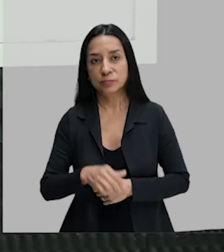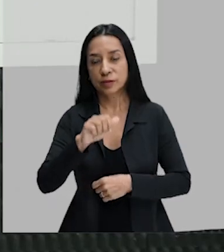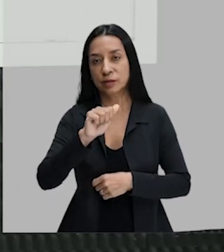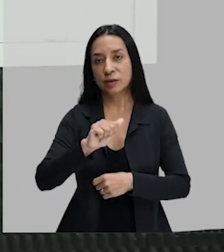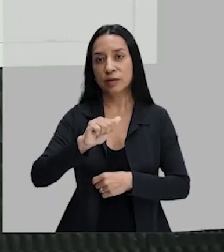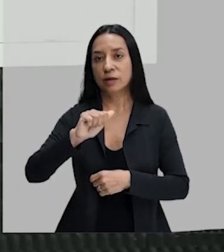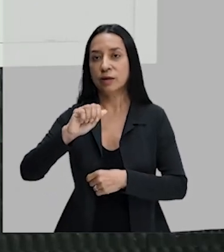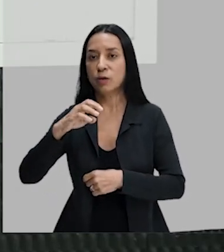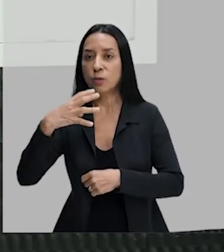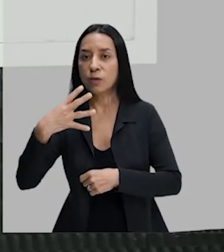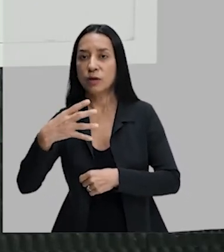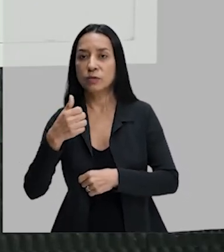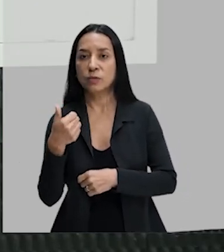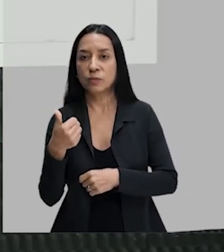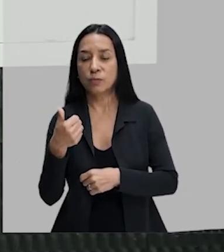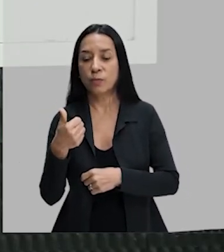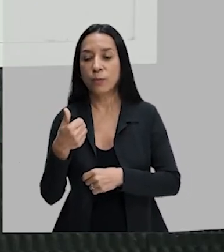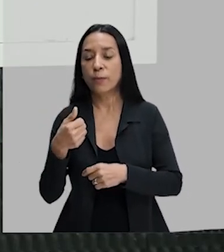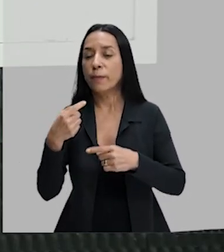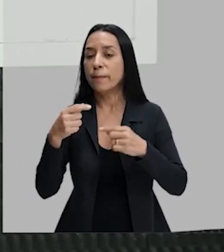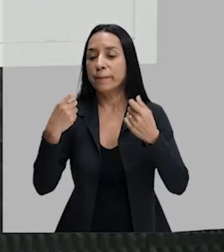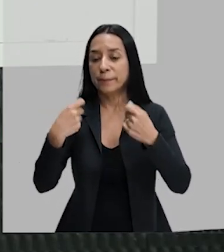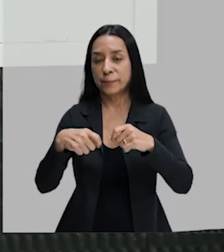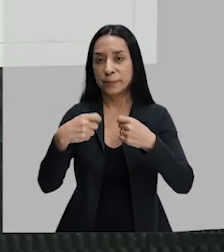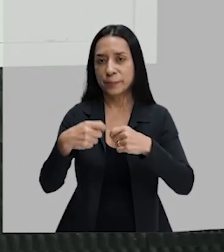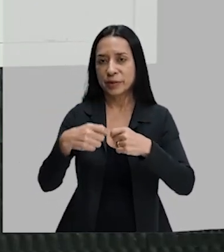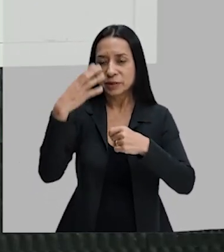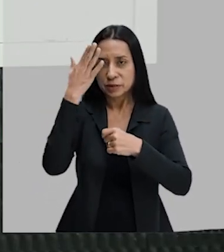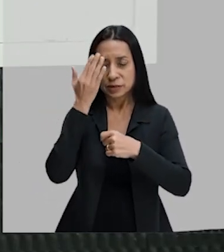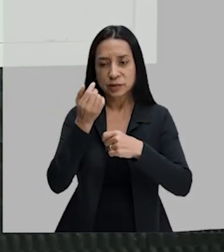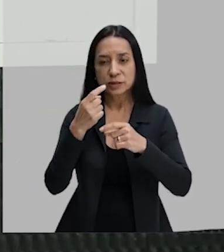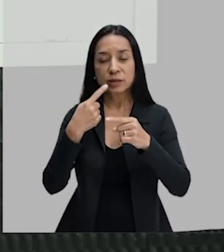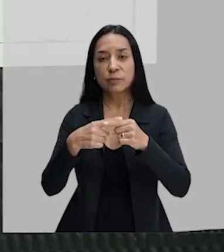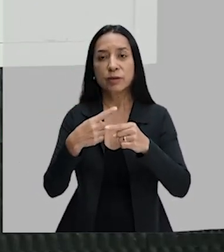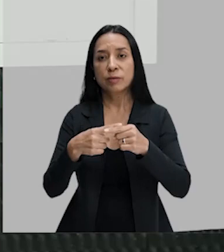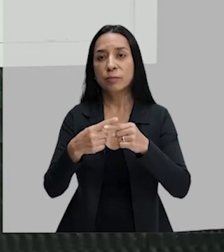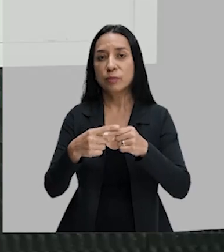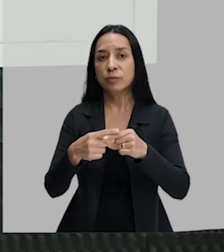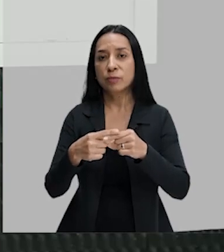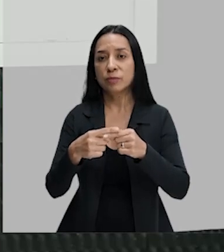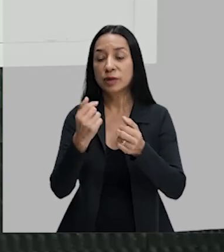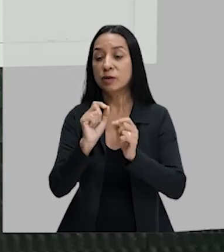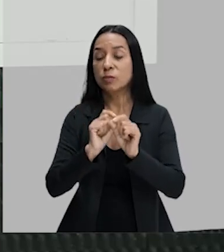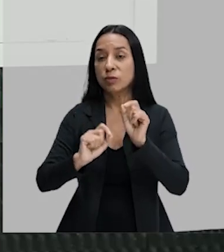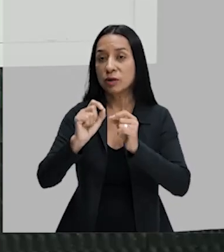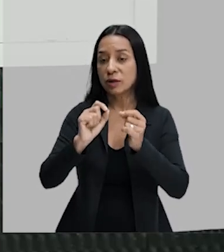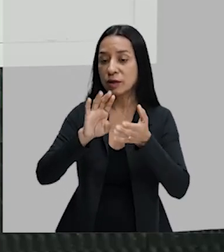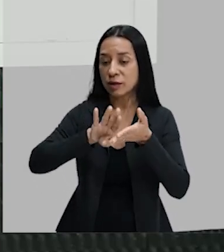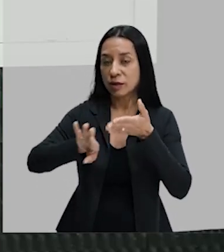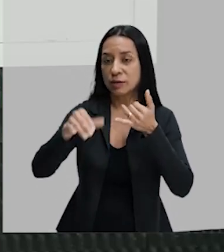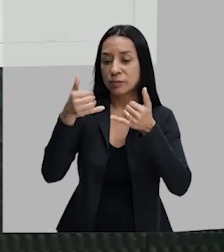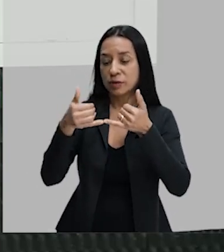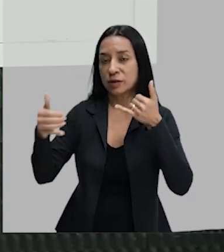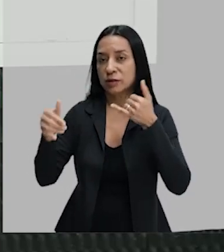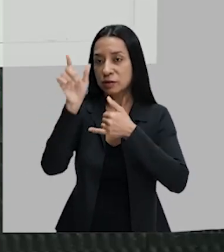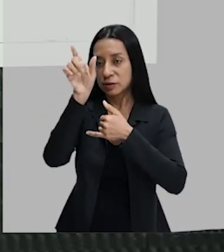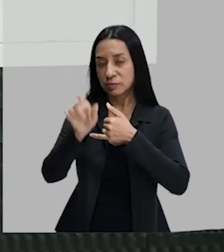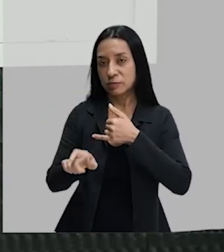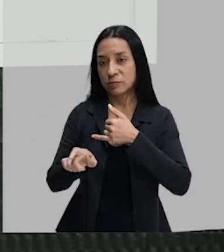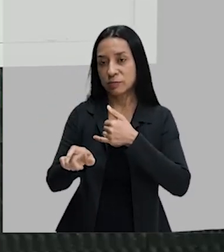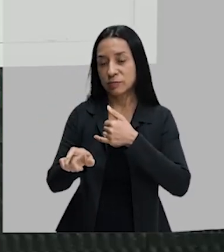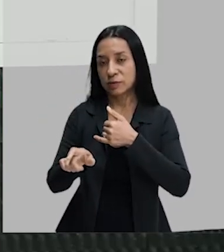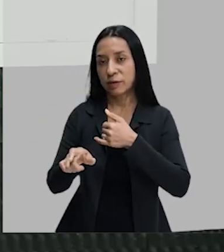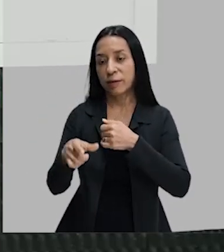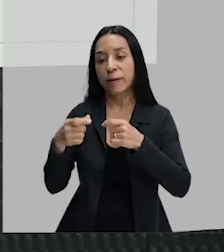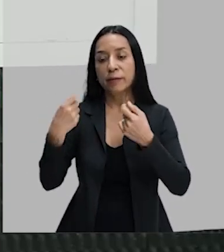Preciso identificar, porque o menor complementar, ele elimina a linha dele e a coluna. Então tem que saber identificar onde é que está o elemento.